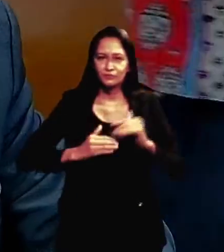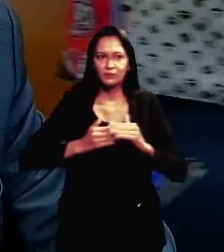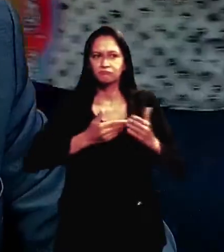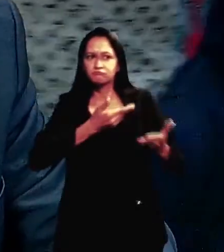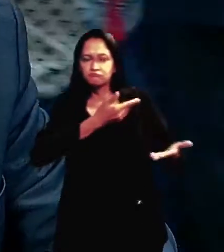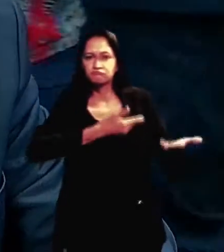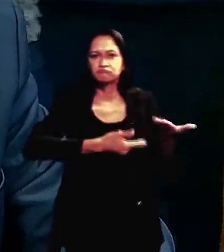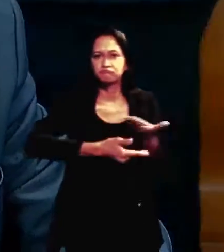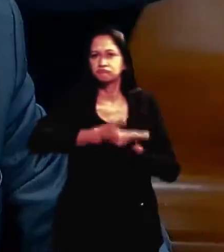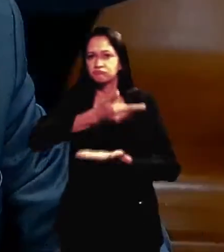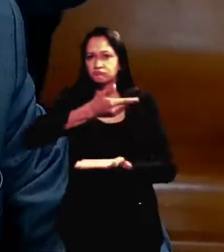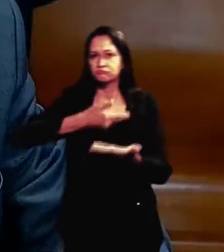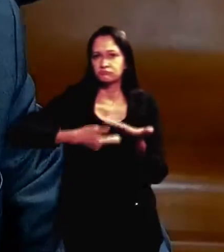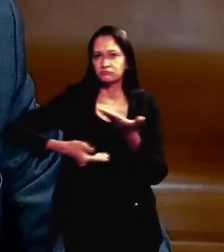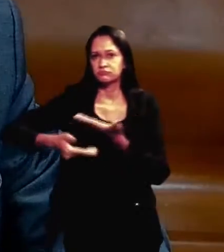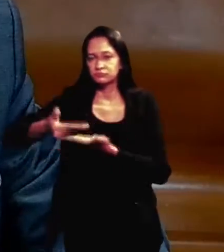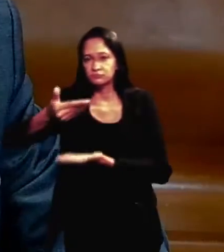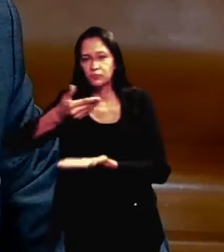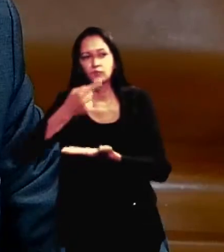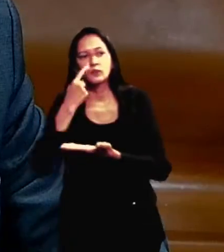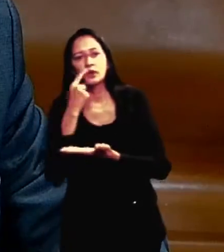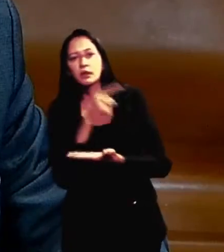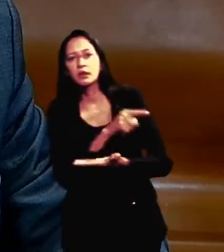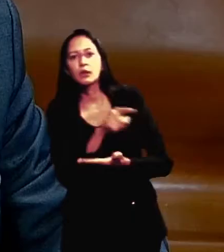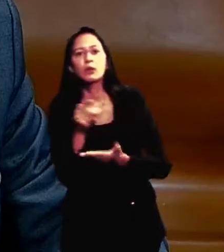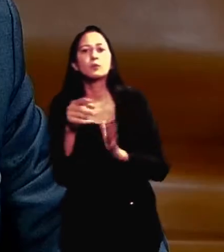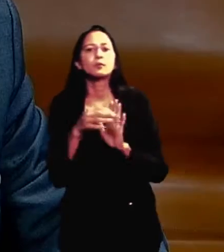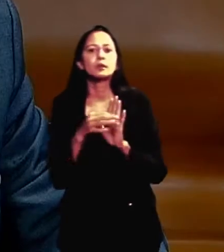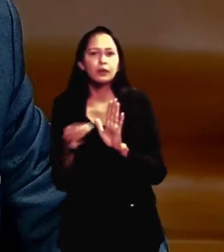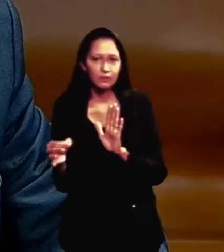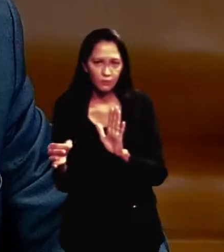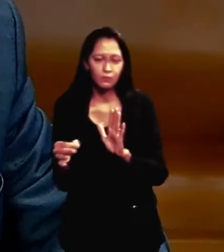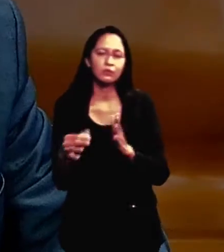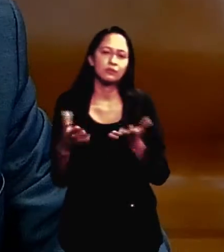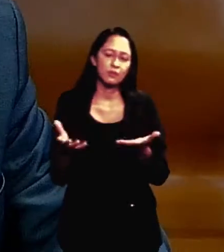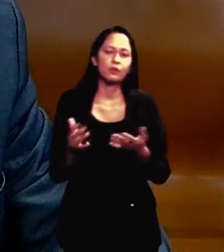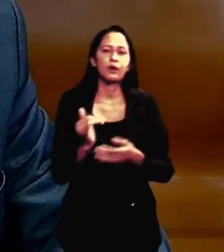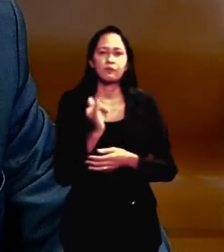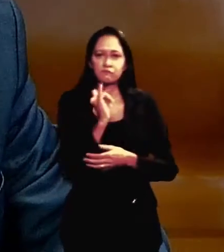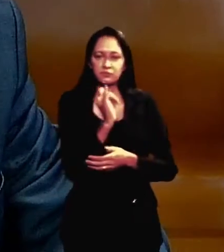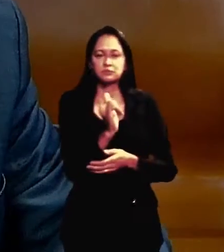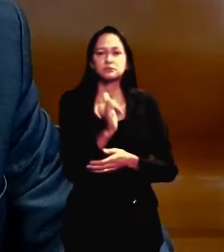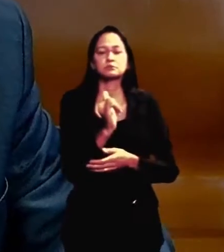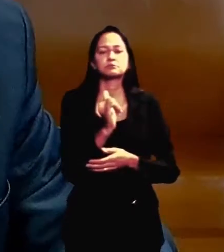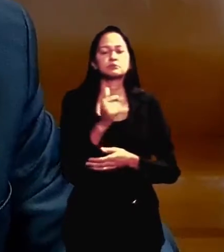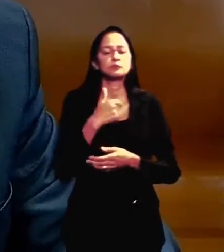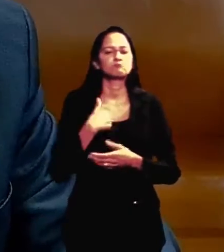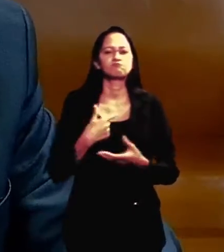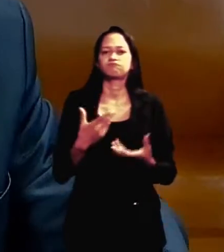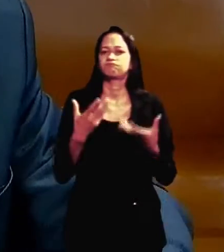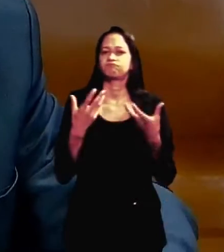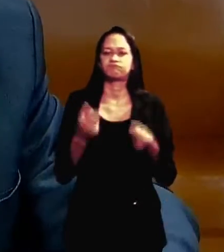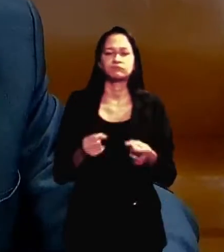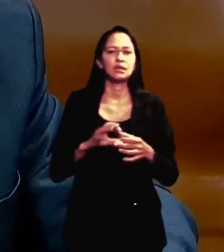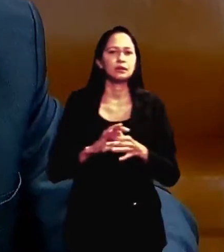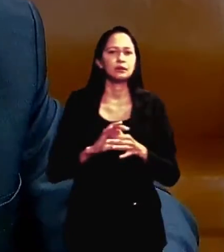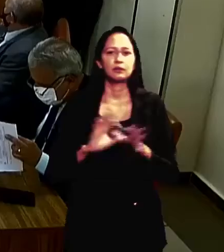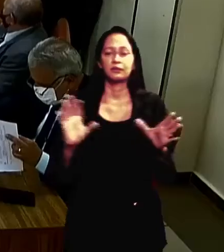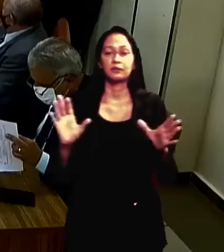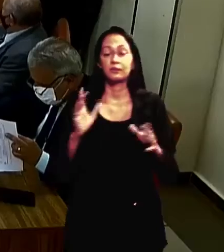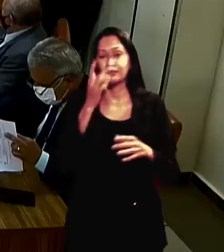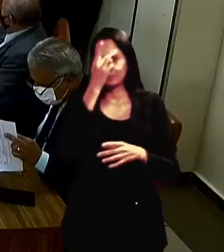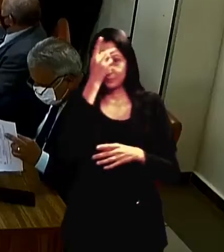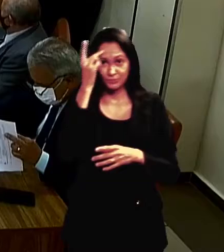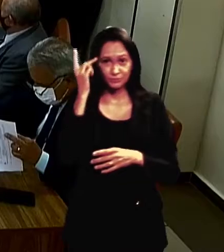comportamento republicano e democrático. Então, eu já deixo à disposição dos